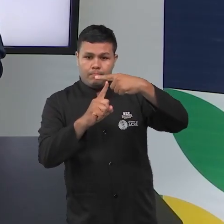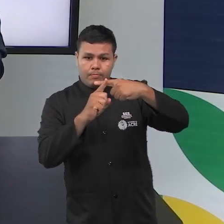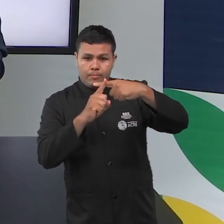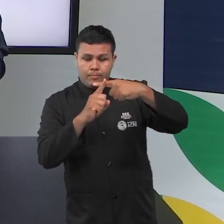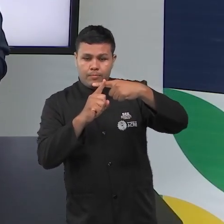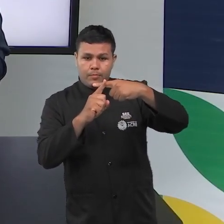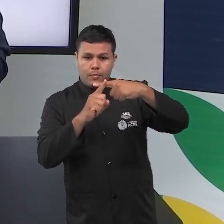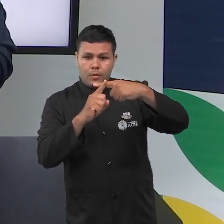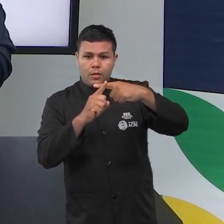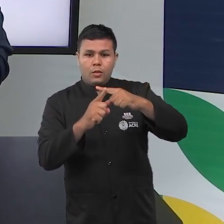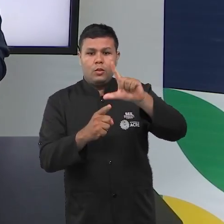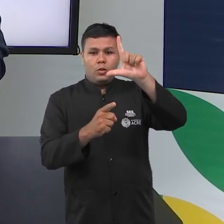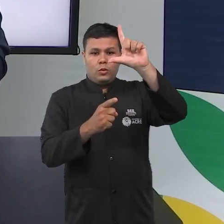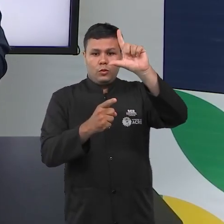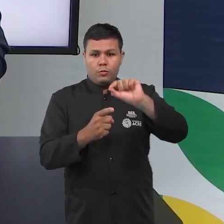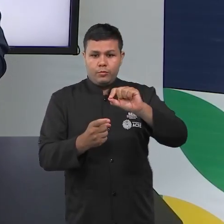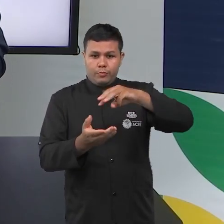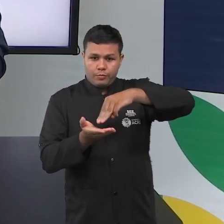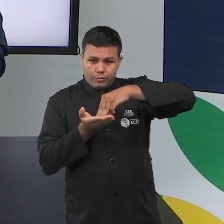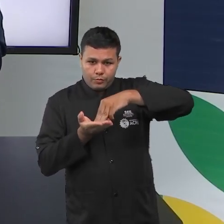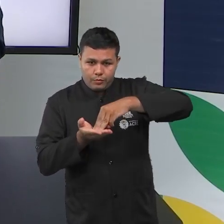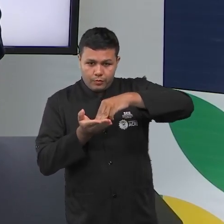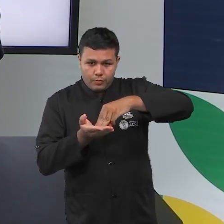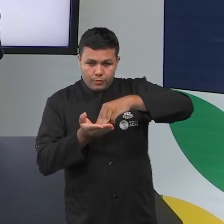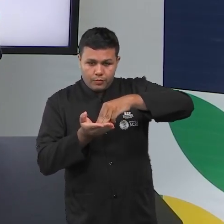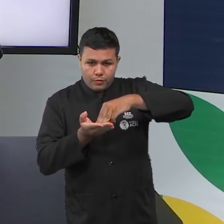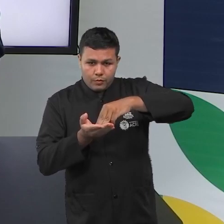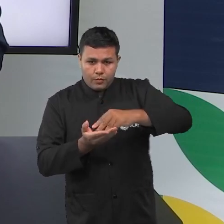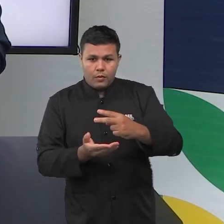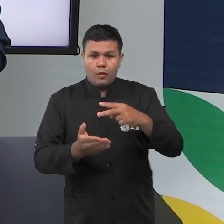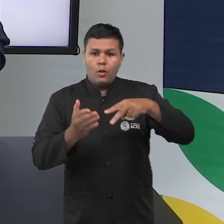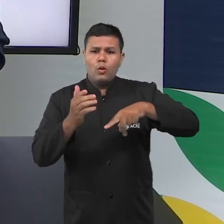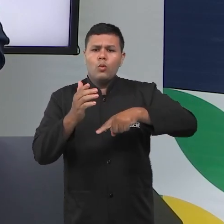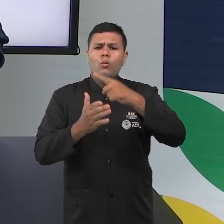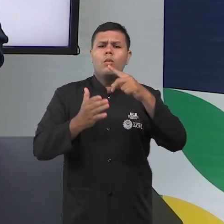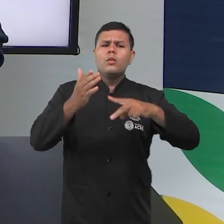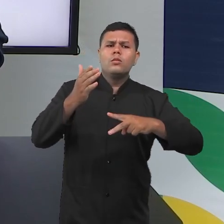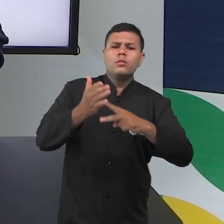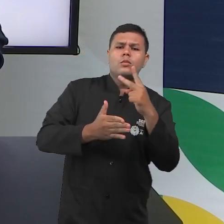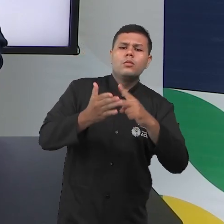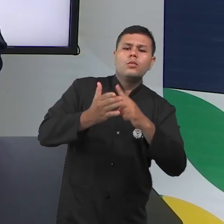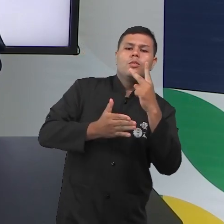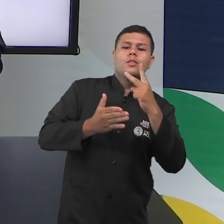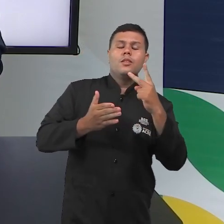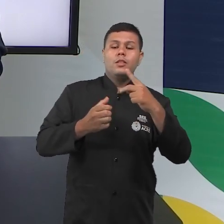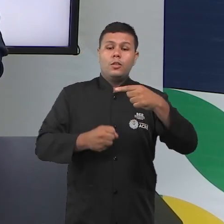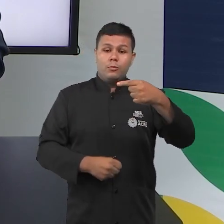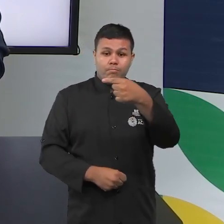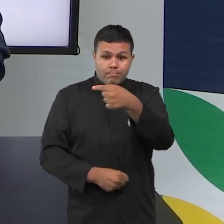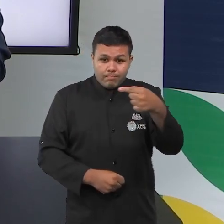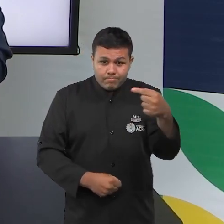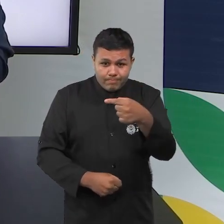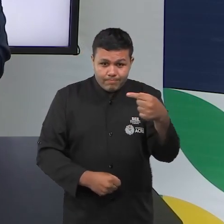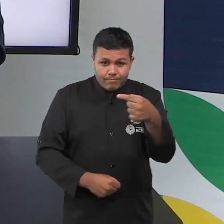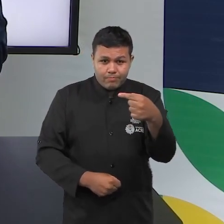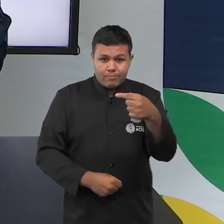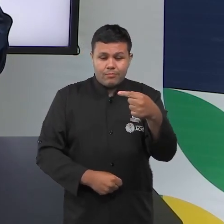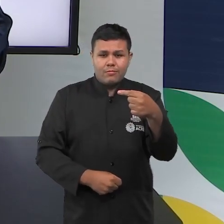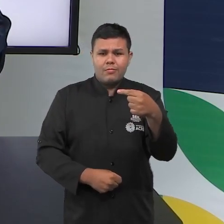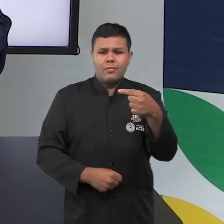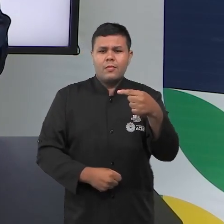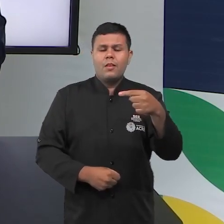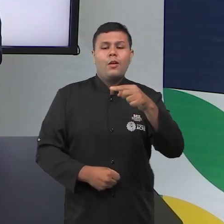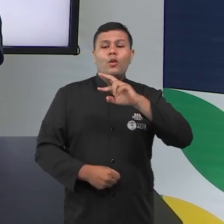4 vezes o número de massa e 2 vezes o número atômico, e beta de maneira negativa, diminuindo, na verdade